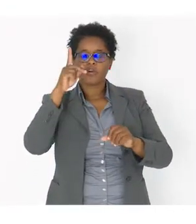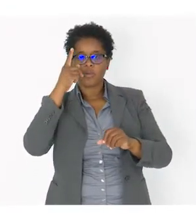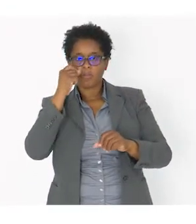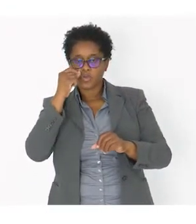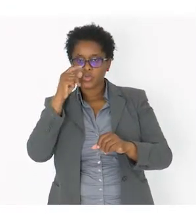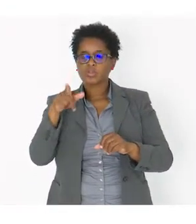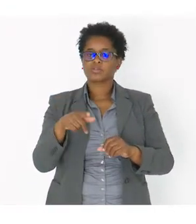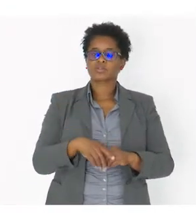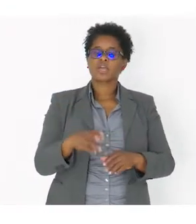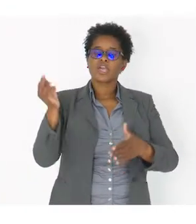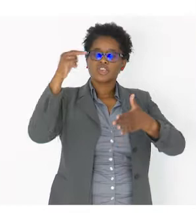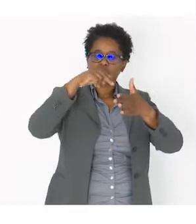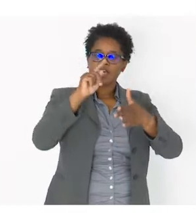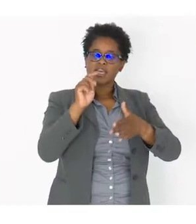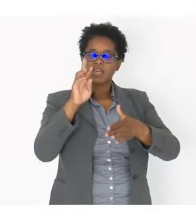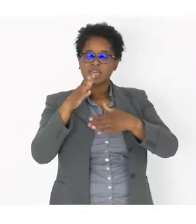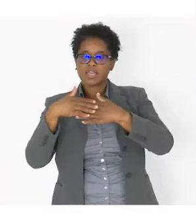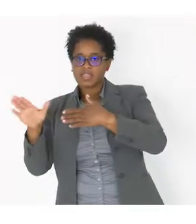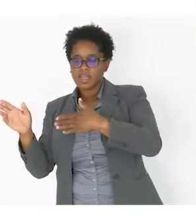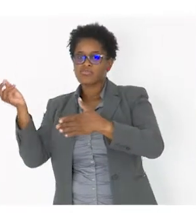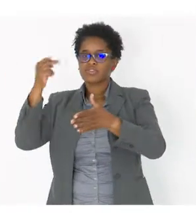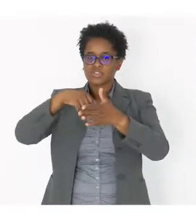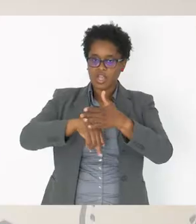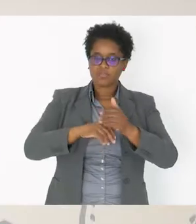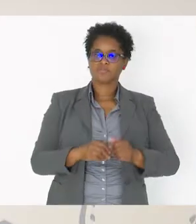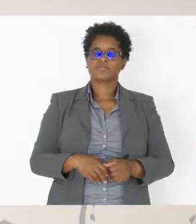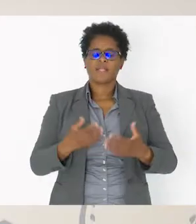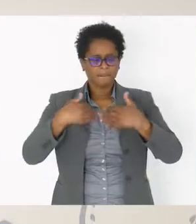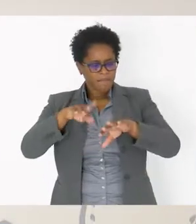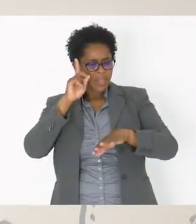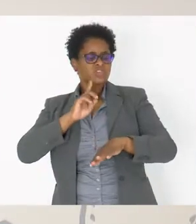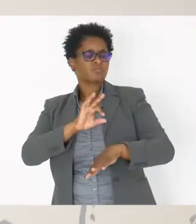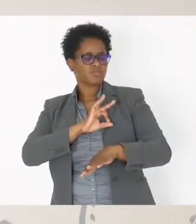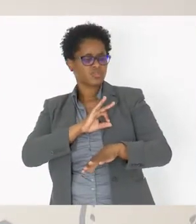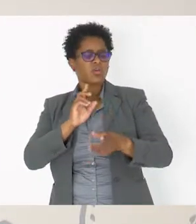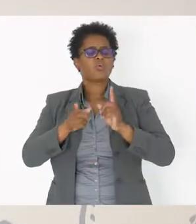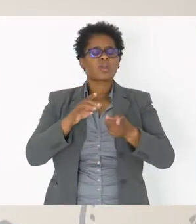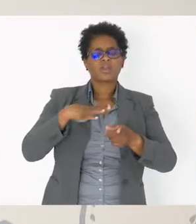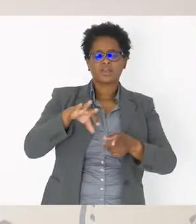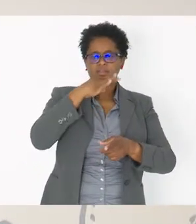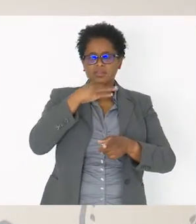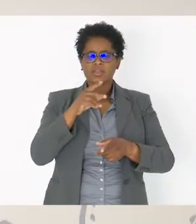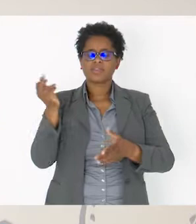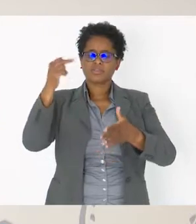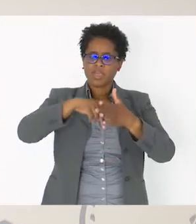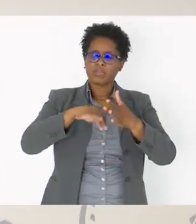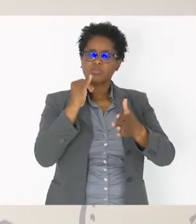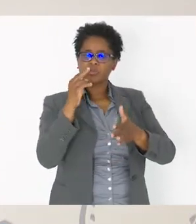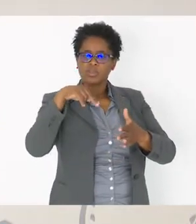em externos e internos. Mas, professora, o que quer dizer internos e